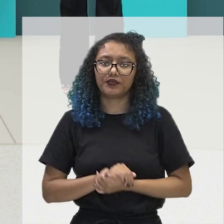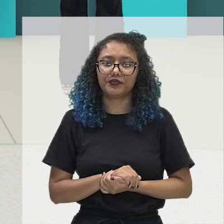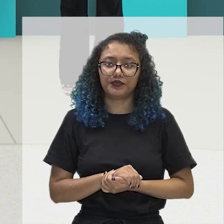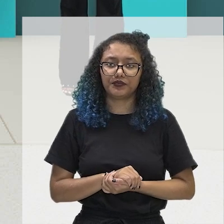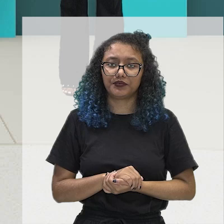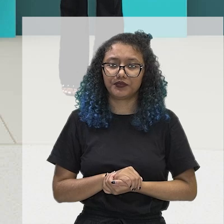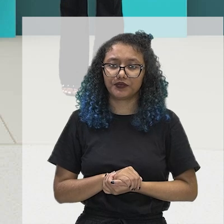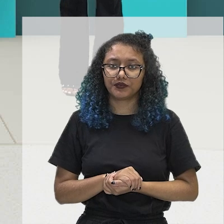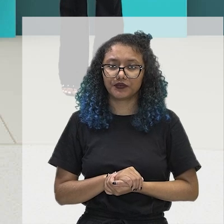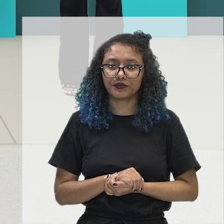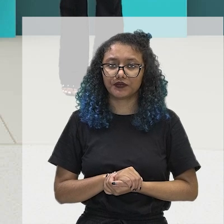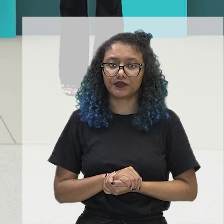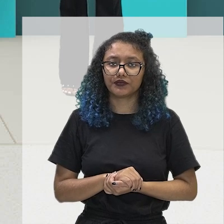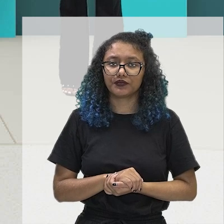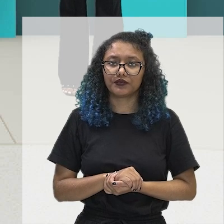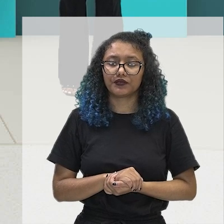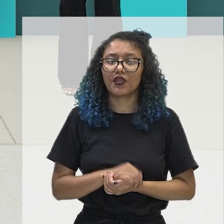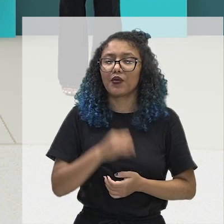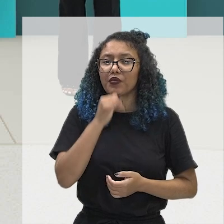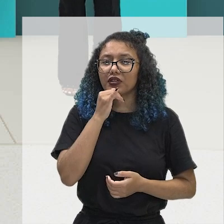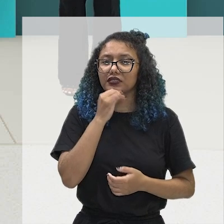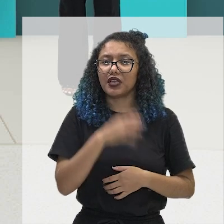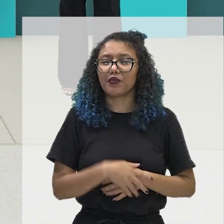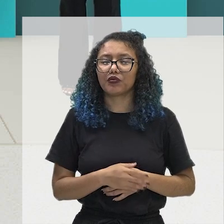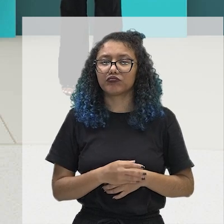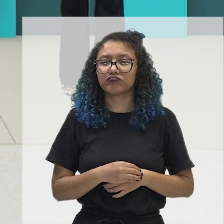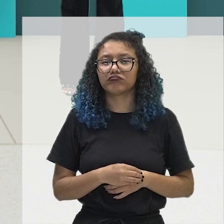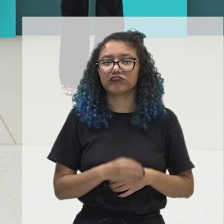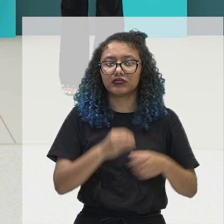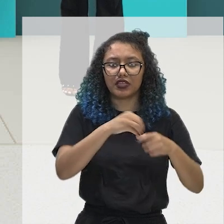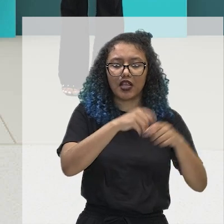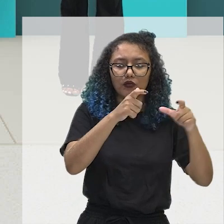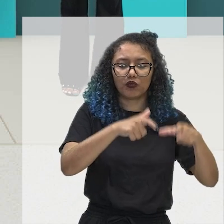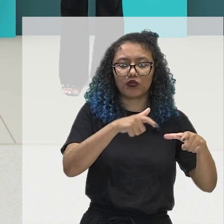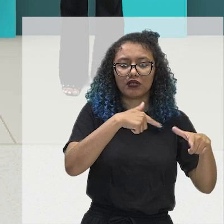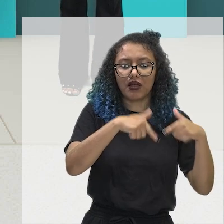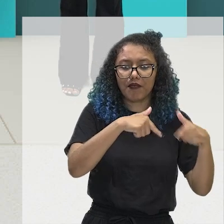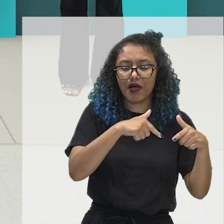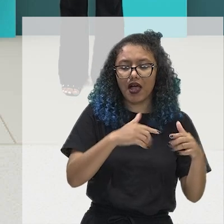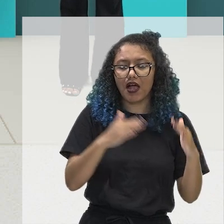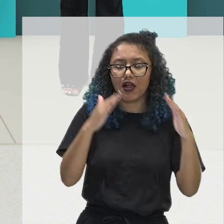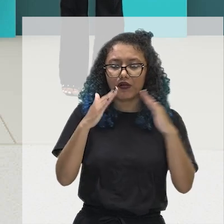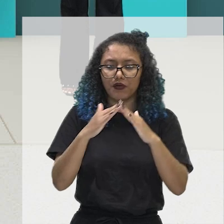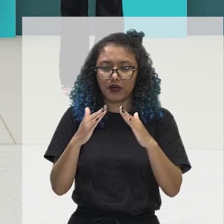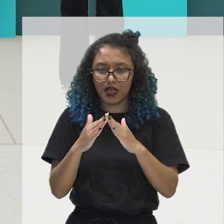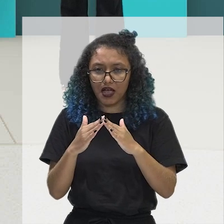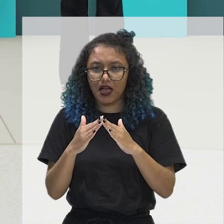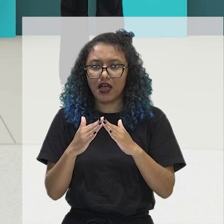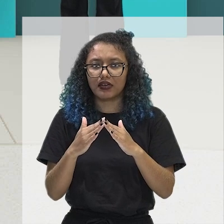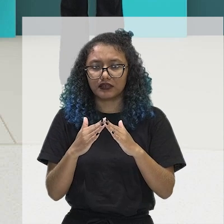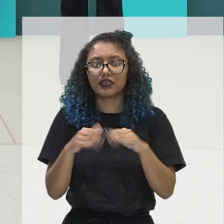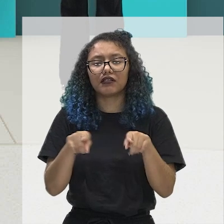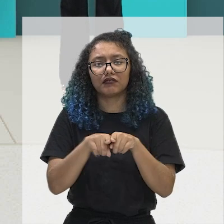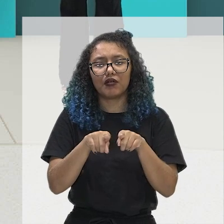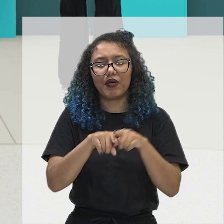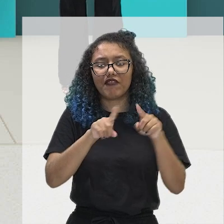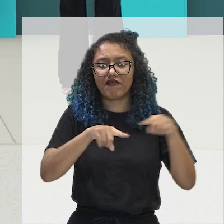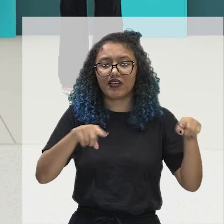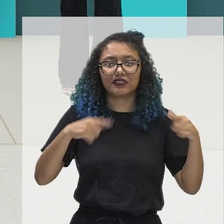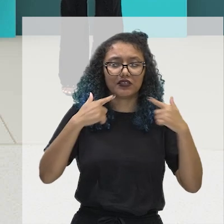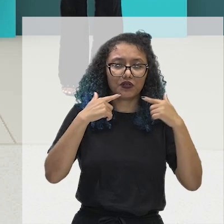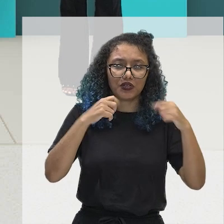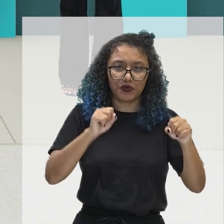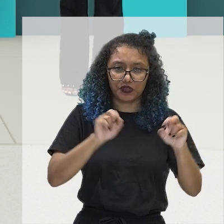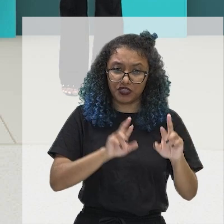Um jeito que eu uso para falar no trabalho, por exemplo, um jeito que eu uso para falar em casa, esse também é um tipo de